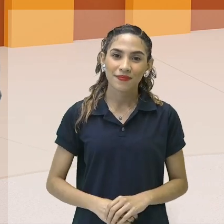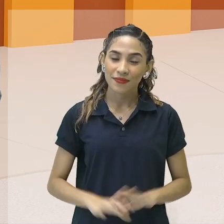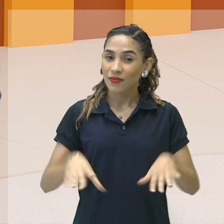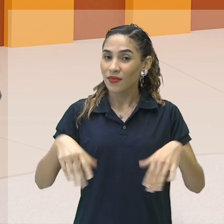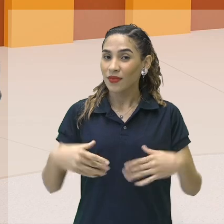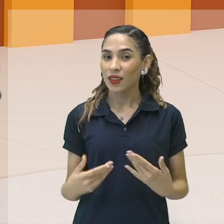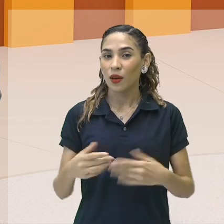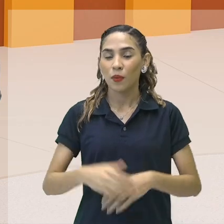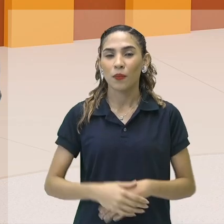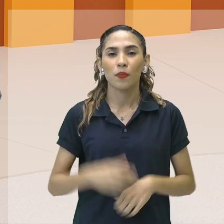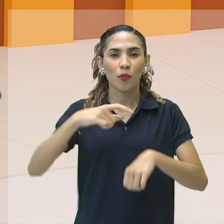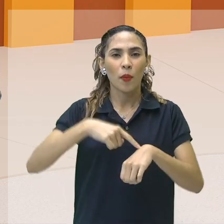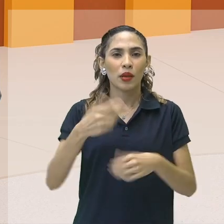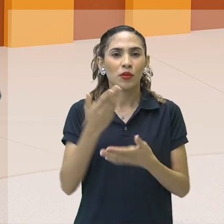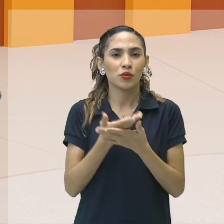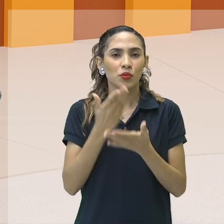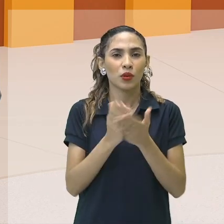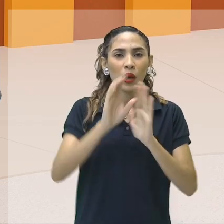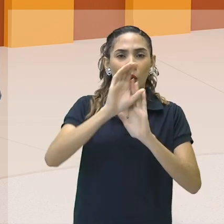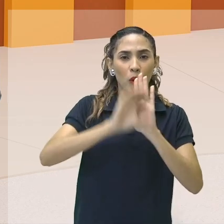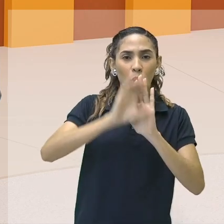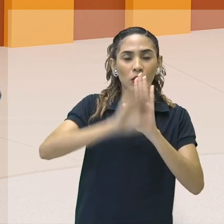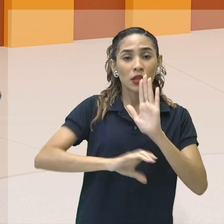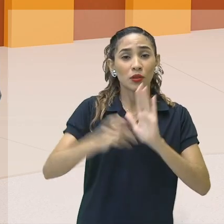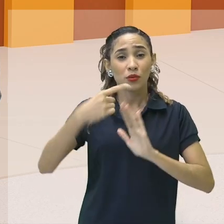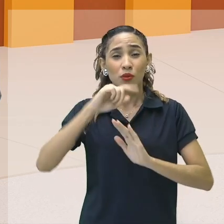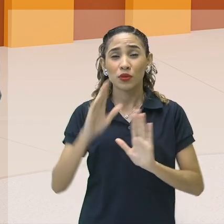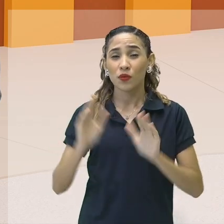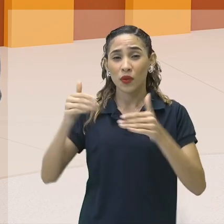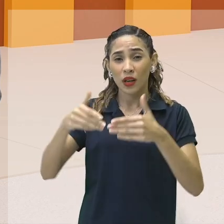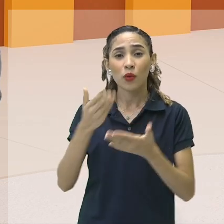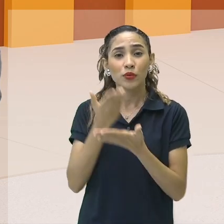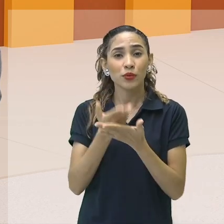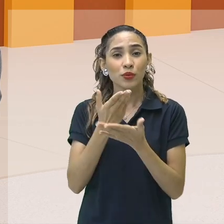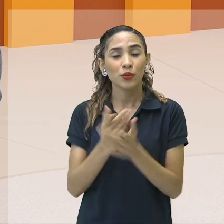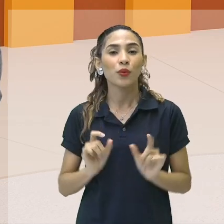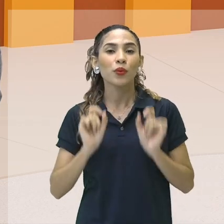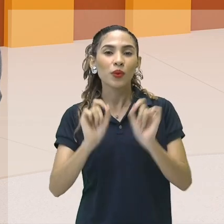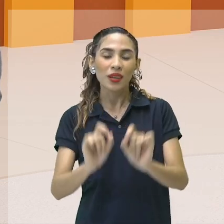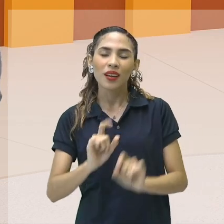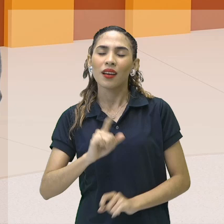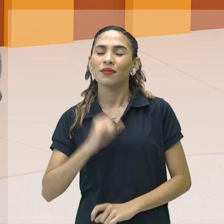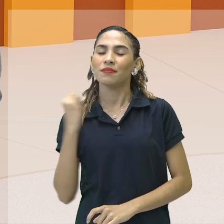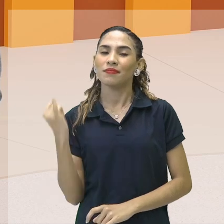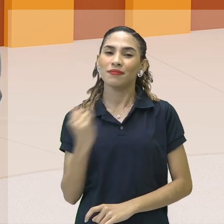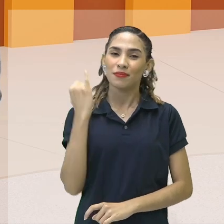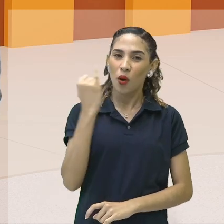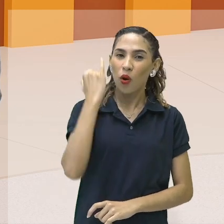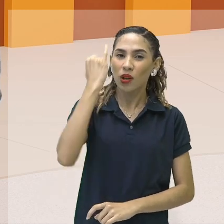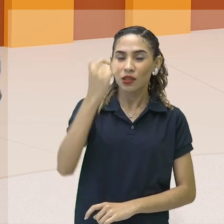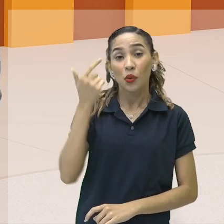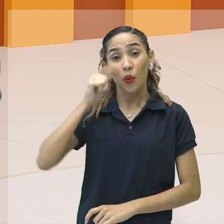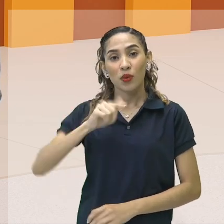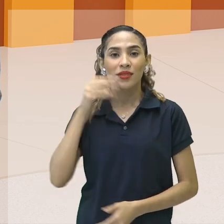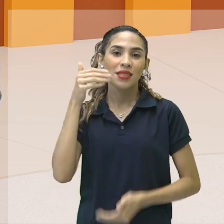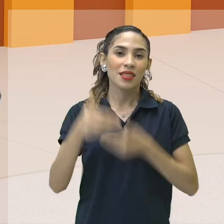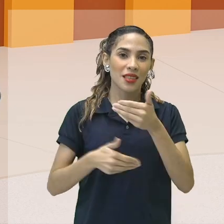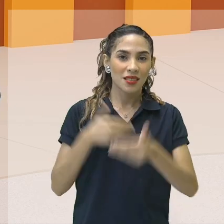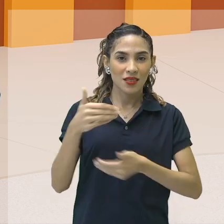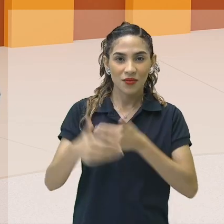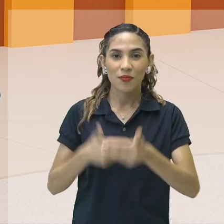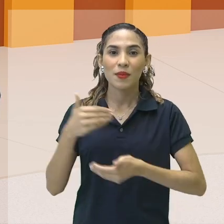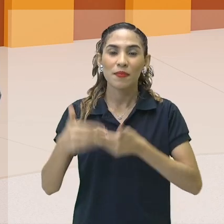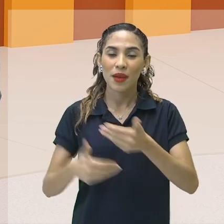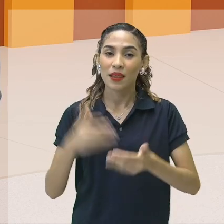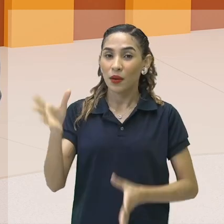falamos desses conceitos, nós estamos dizendo que o estudo, ele é o quê? Essencial para o desenvolvimento